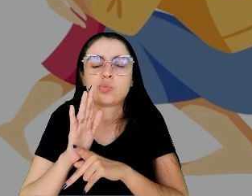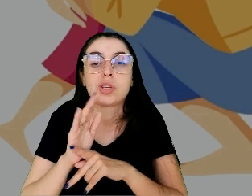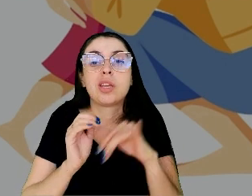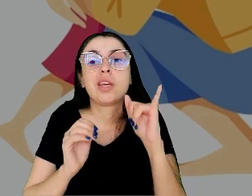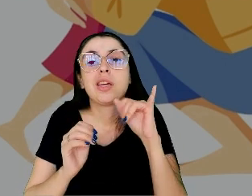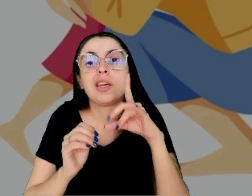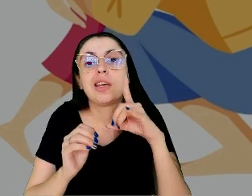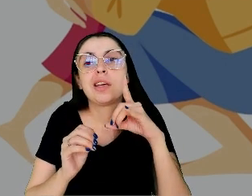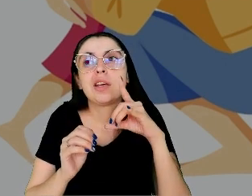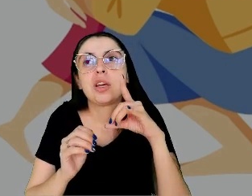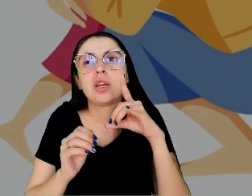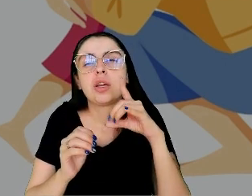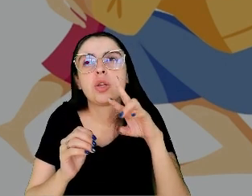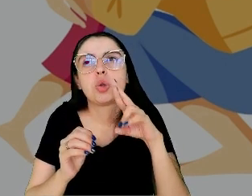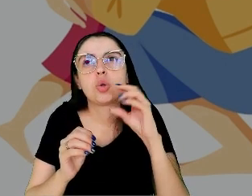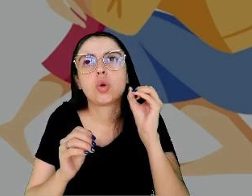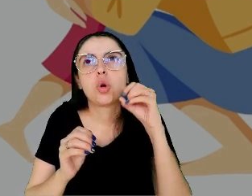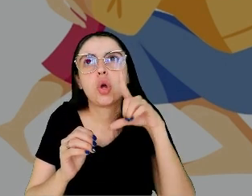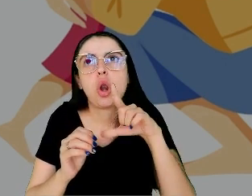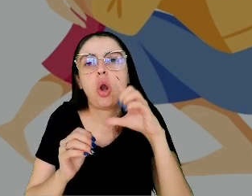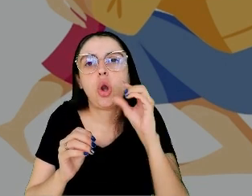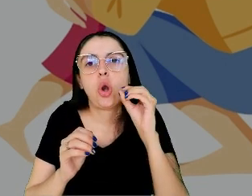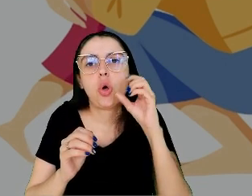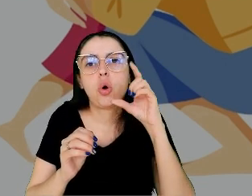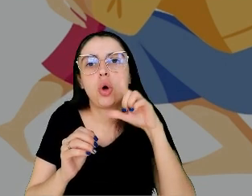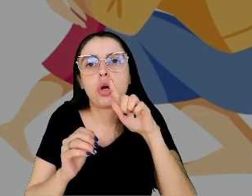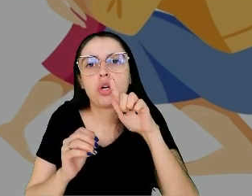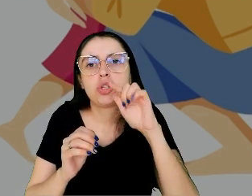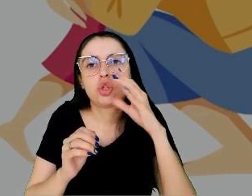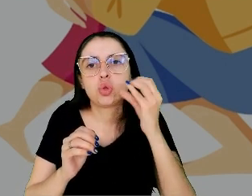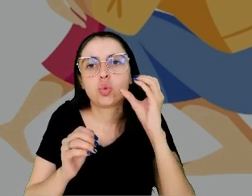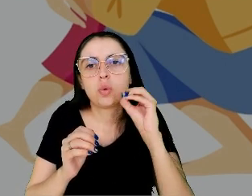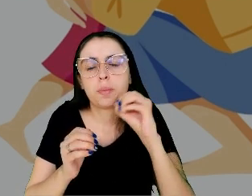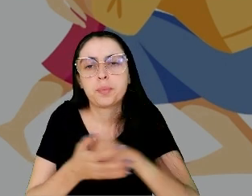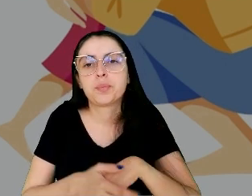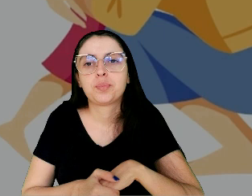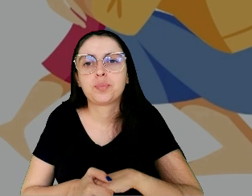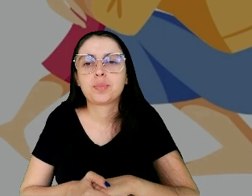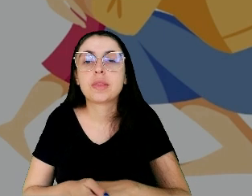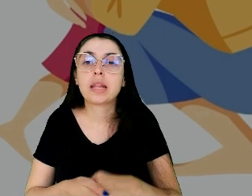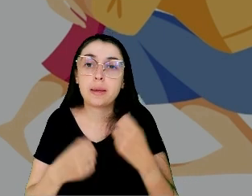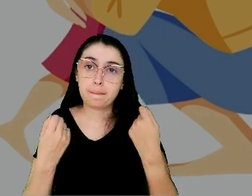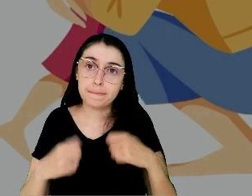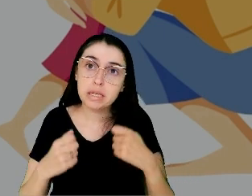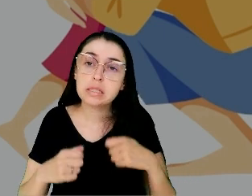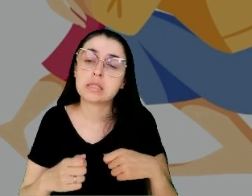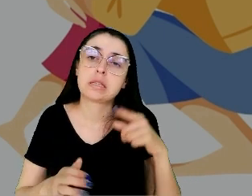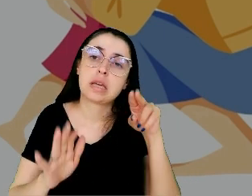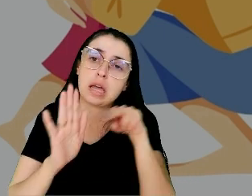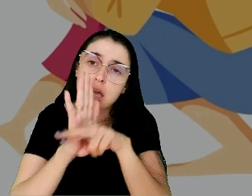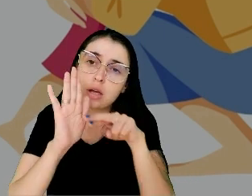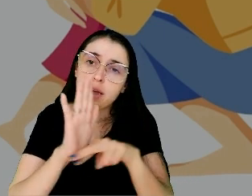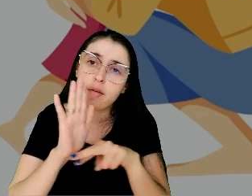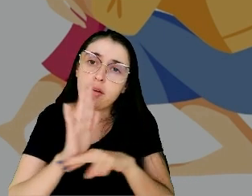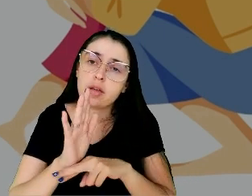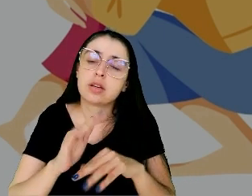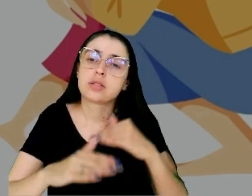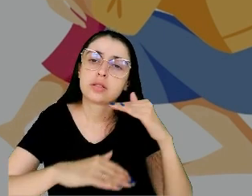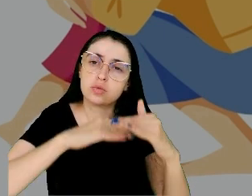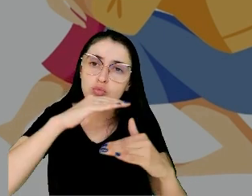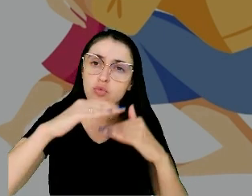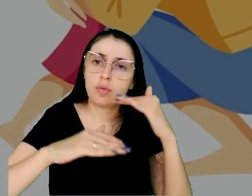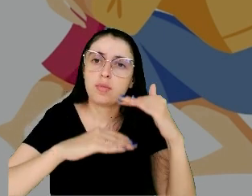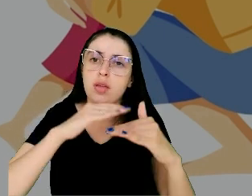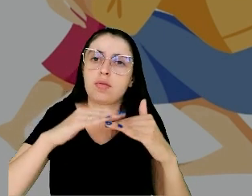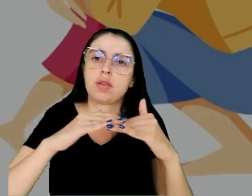a concatenação de todos aqueles indicadores necessários para o desenvolvimento